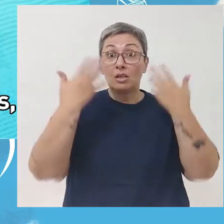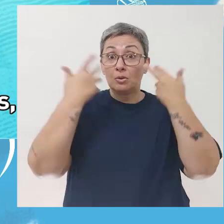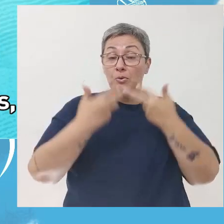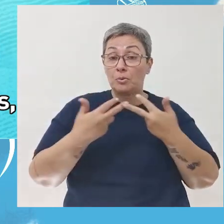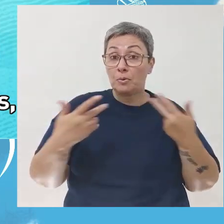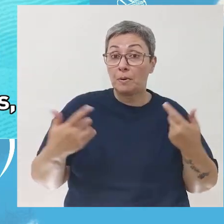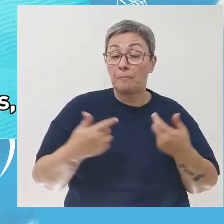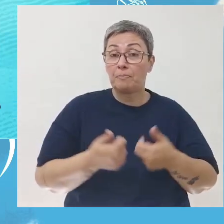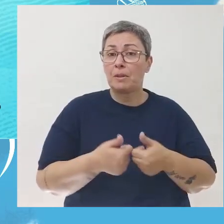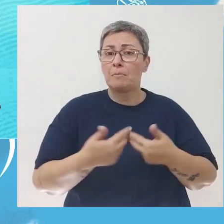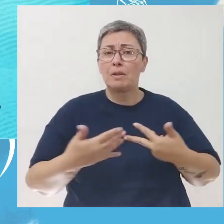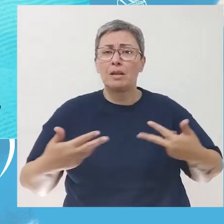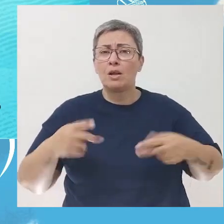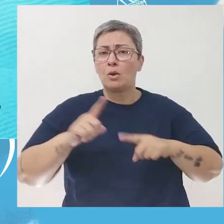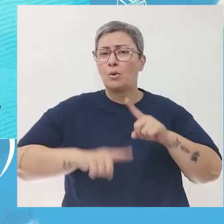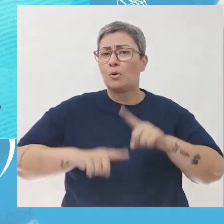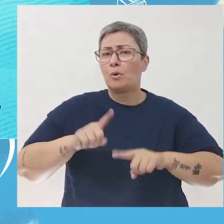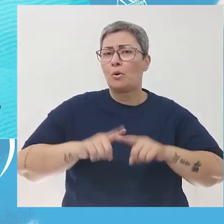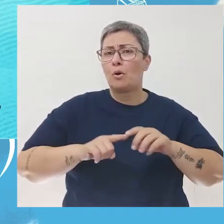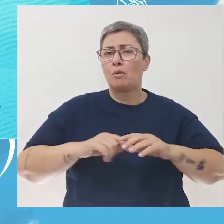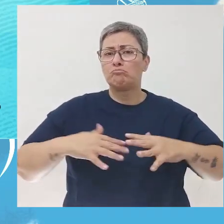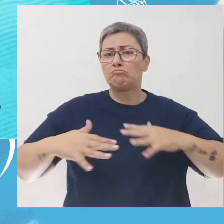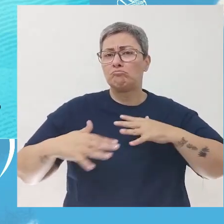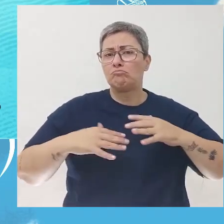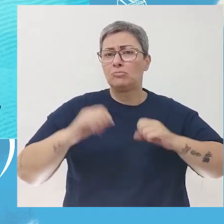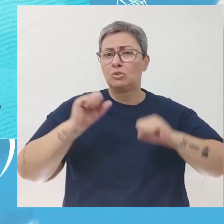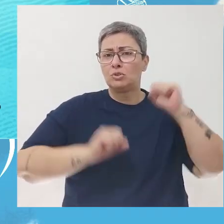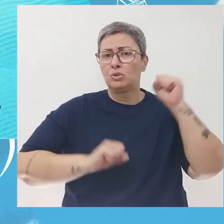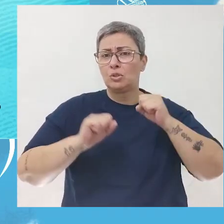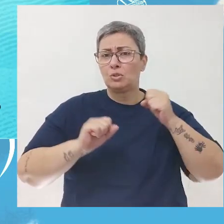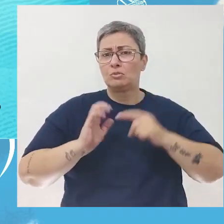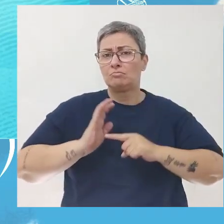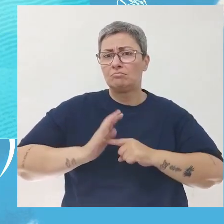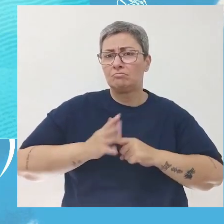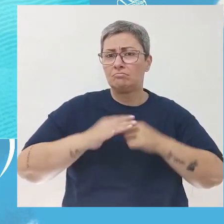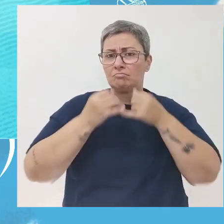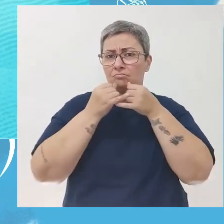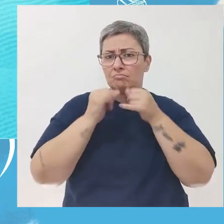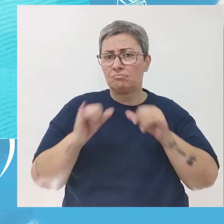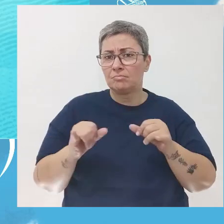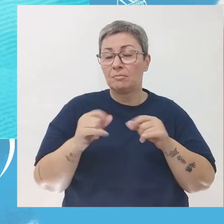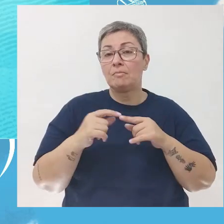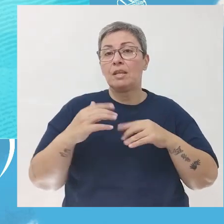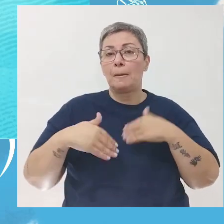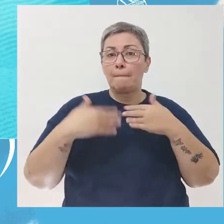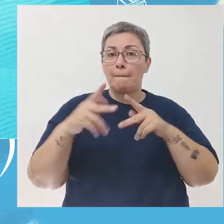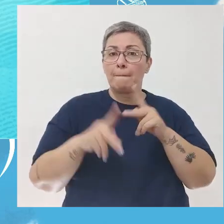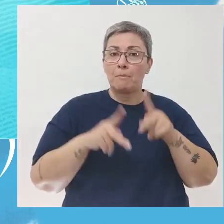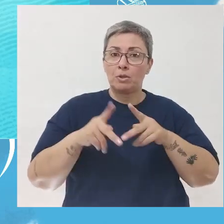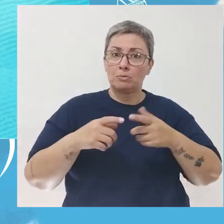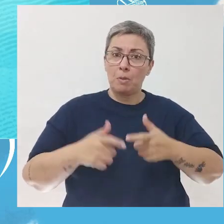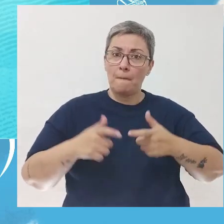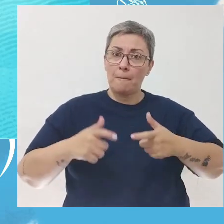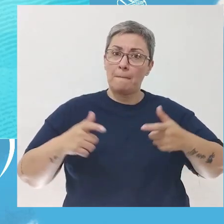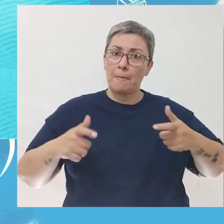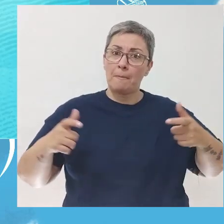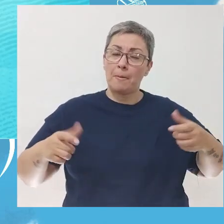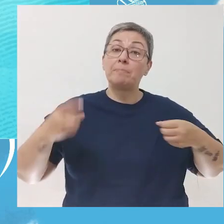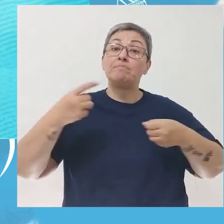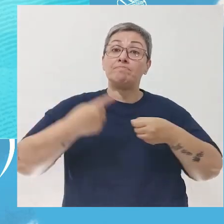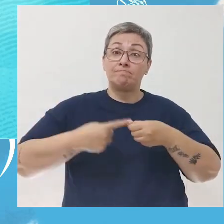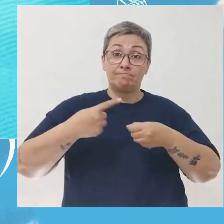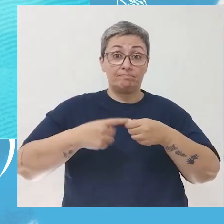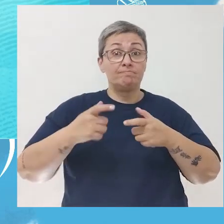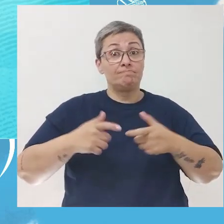milhares de produtos, movimenta indústrias e usinas na produção de energia. E à medida que a população cresce, as cidades aumentam